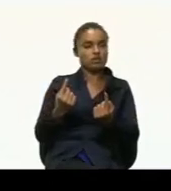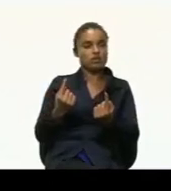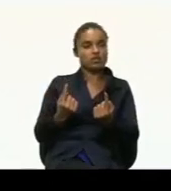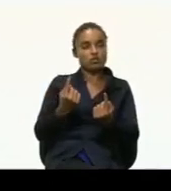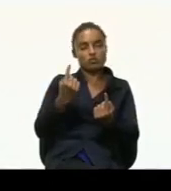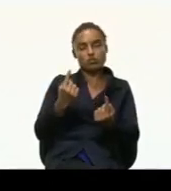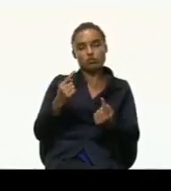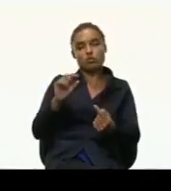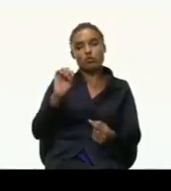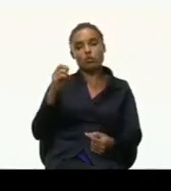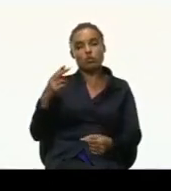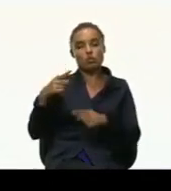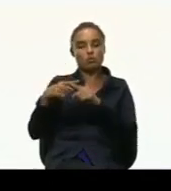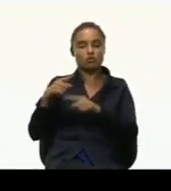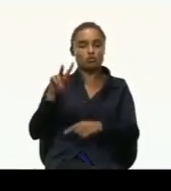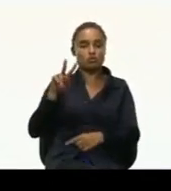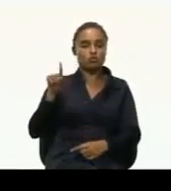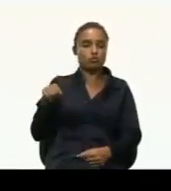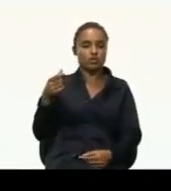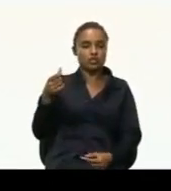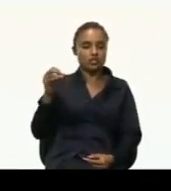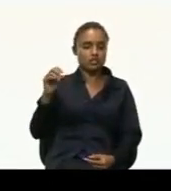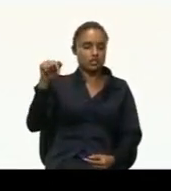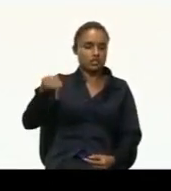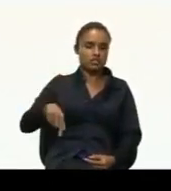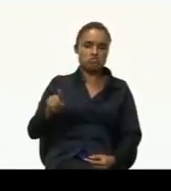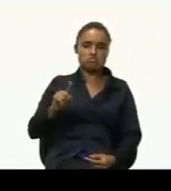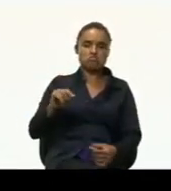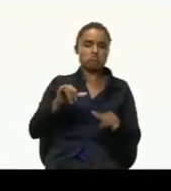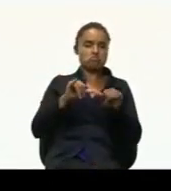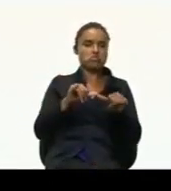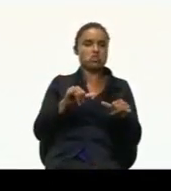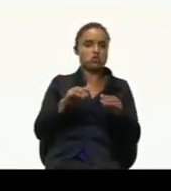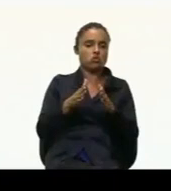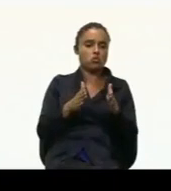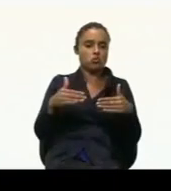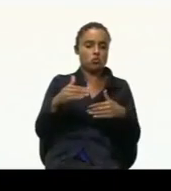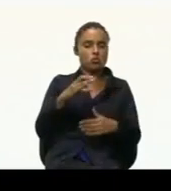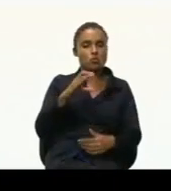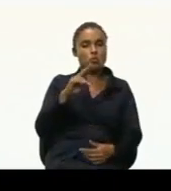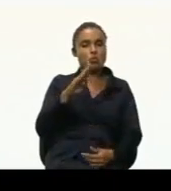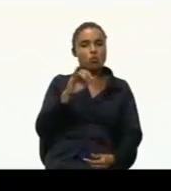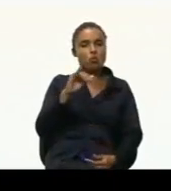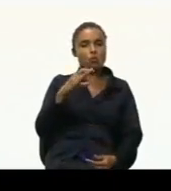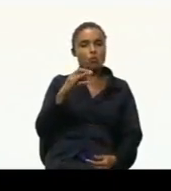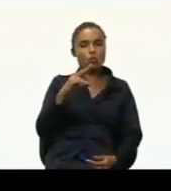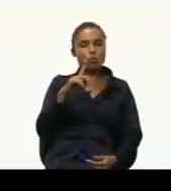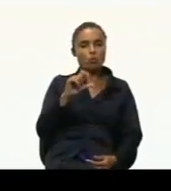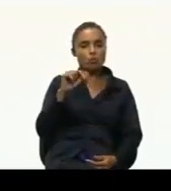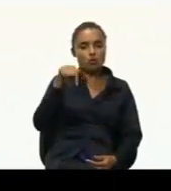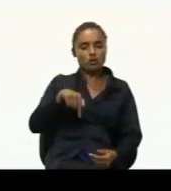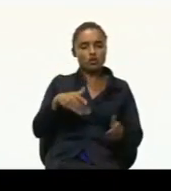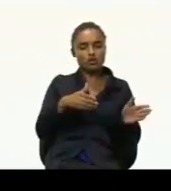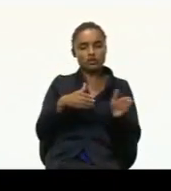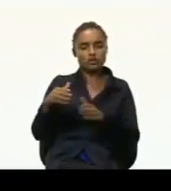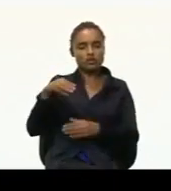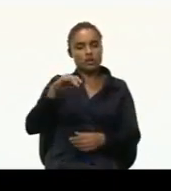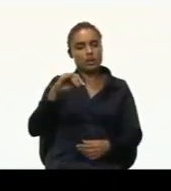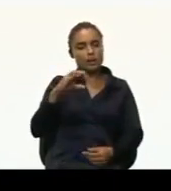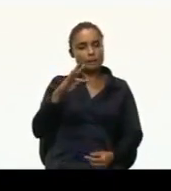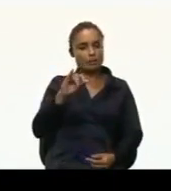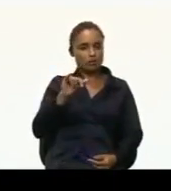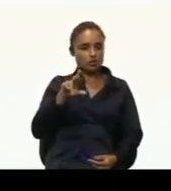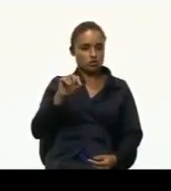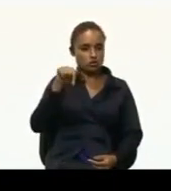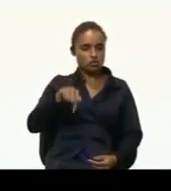2,60. Só que a gente também não vai fazer um negócio, um cubículo, né? Então, vamos colocar uma área de circulação de 1 metro, com mictório ou